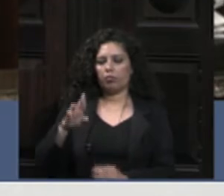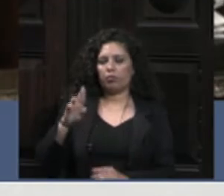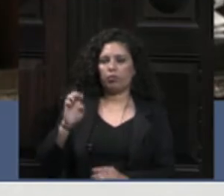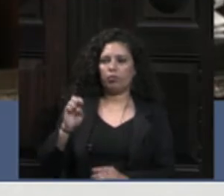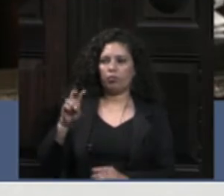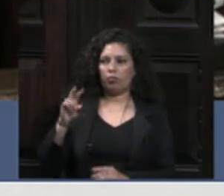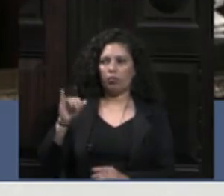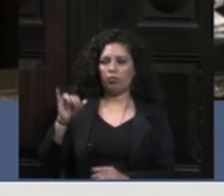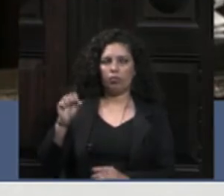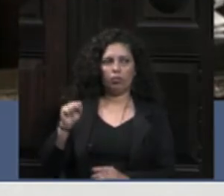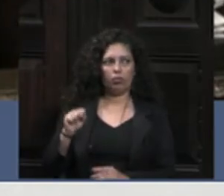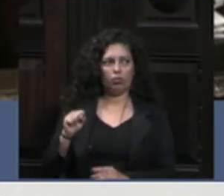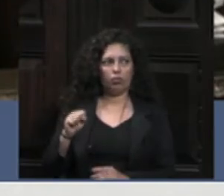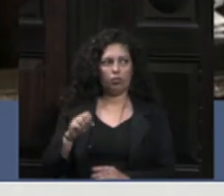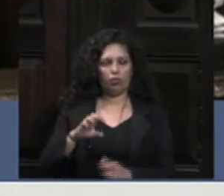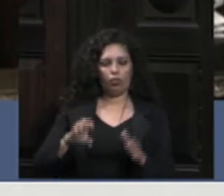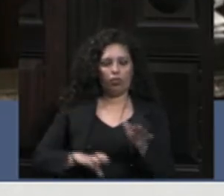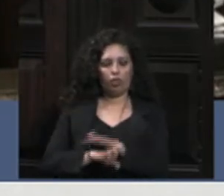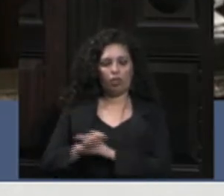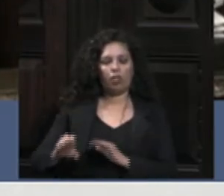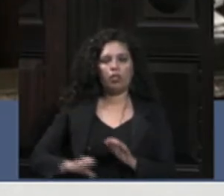As empresas que fizeram acordo,